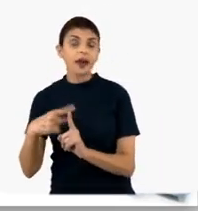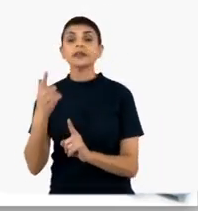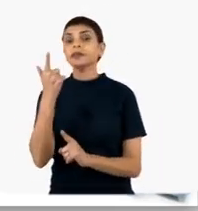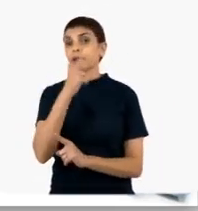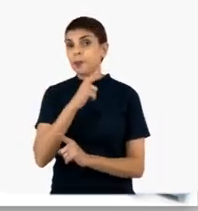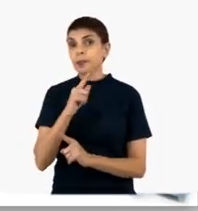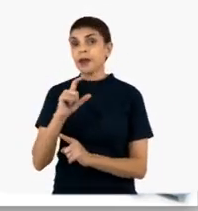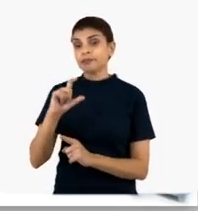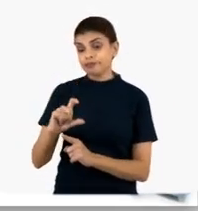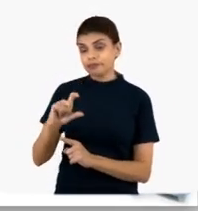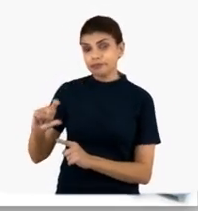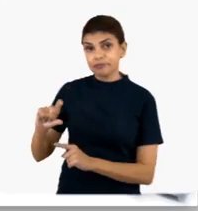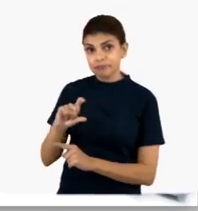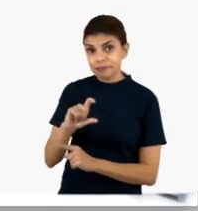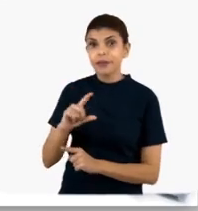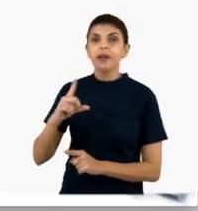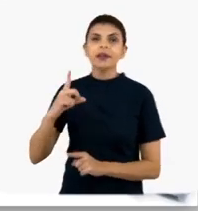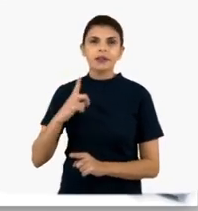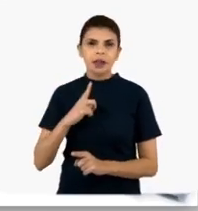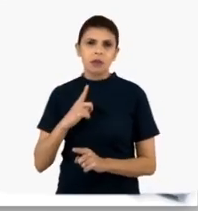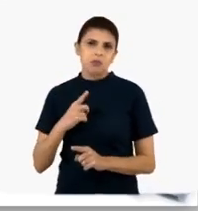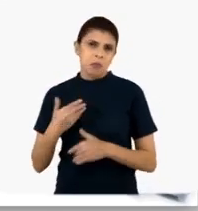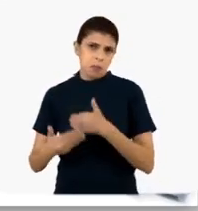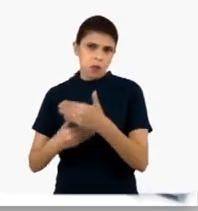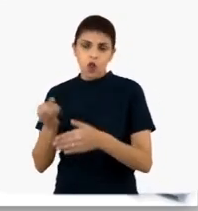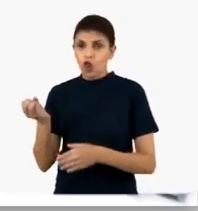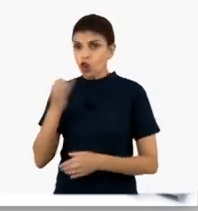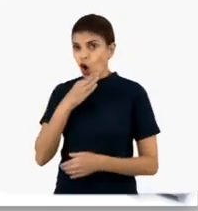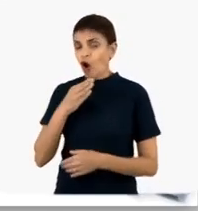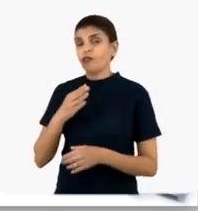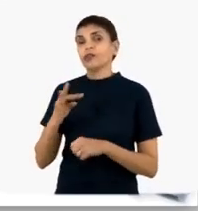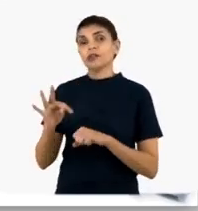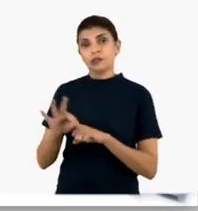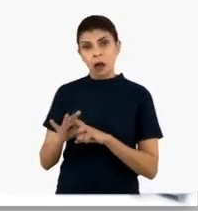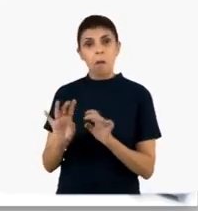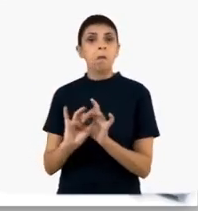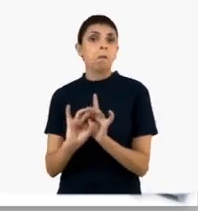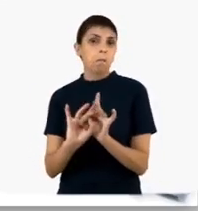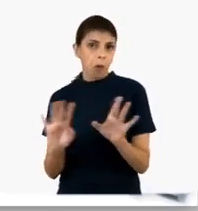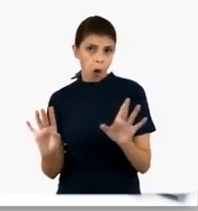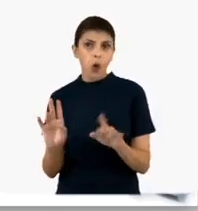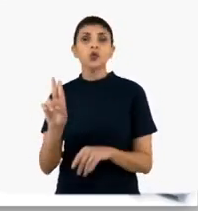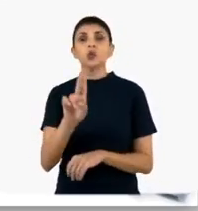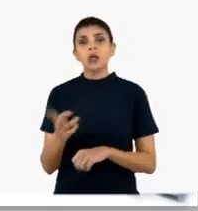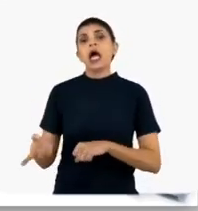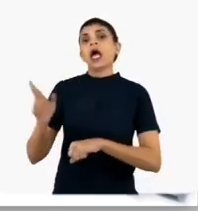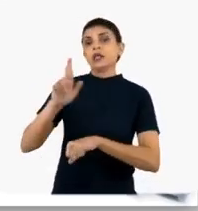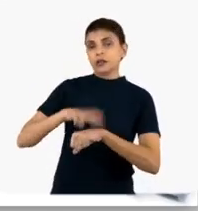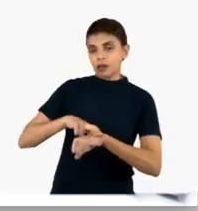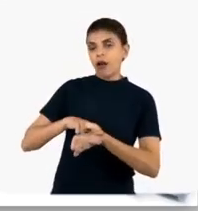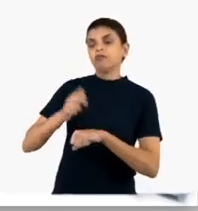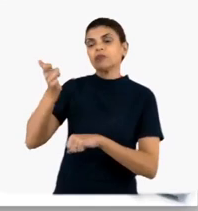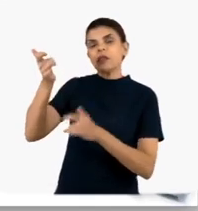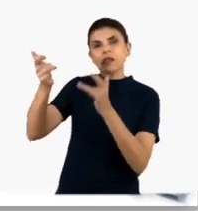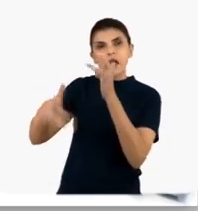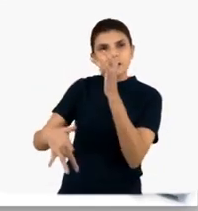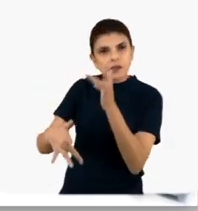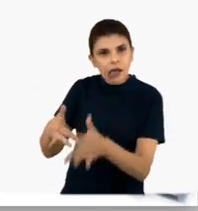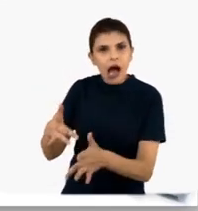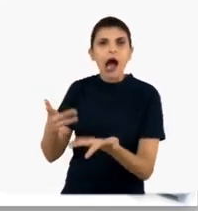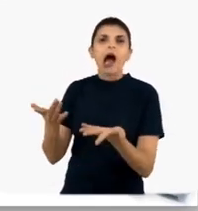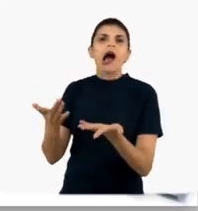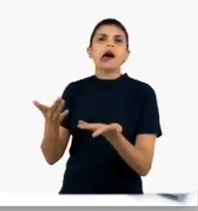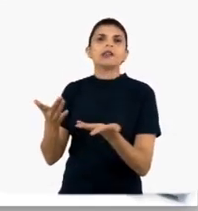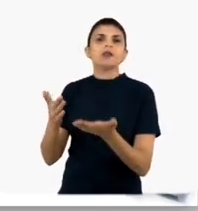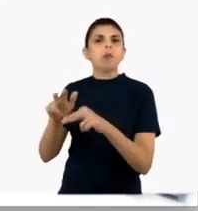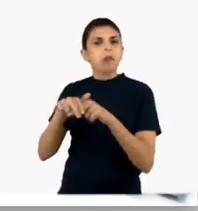geração de resíduos. Mas estão adotando atualmente novas técnicas que permitem a reutilização, o